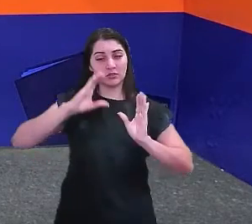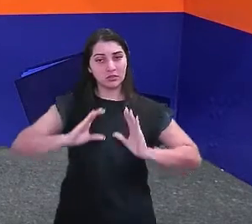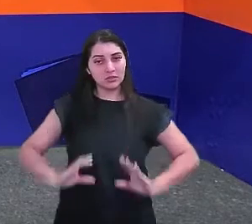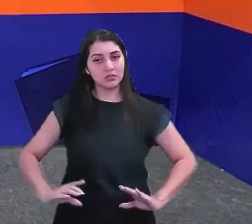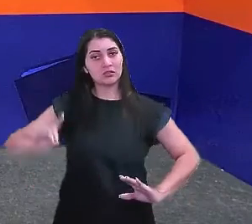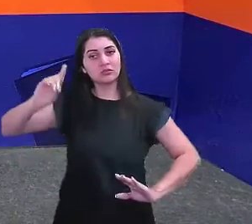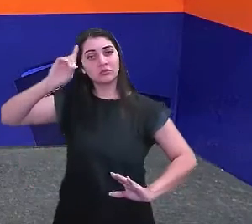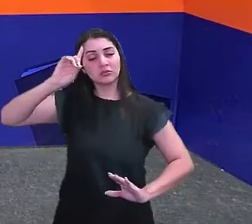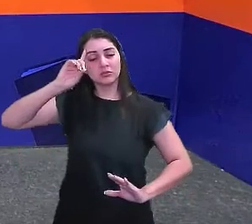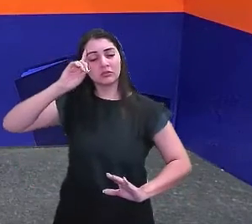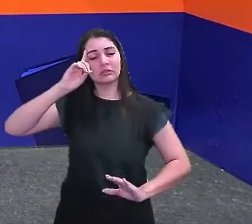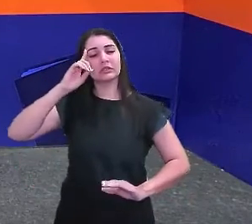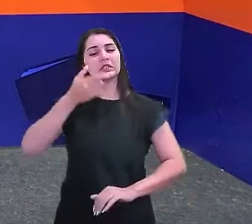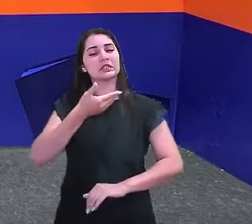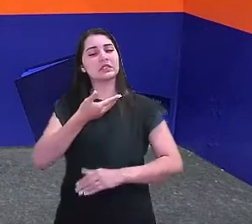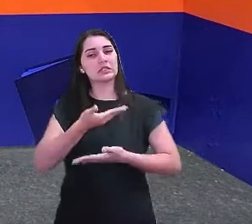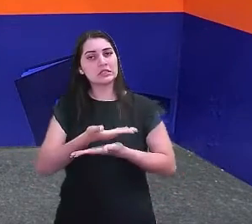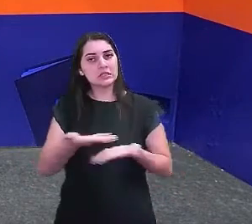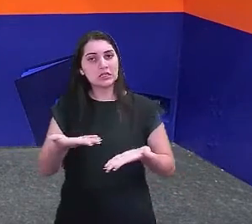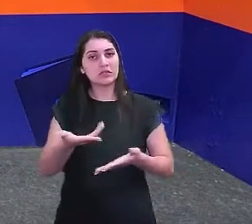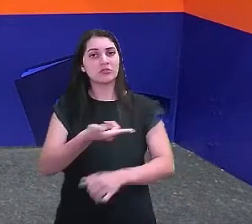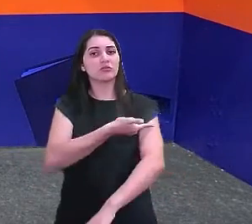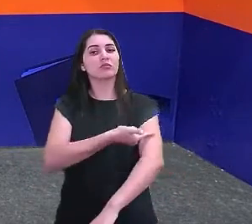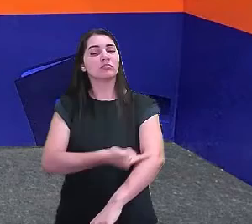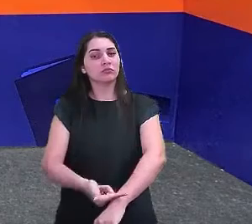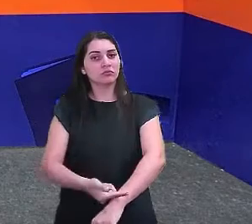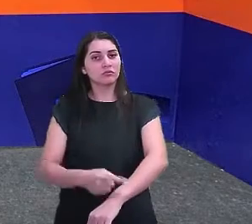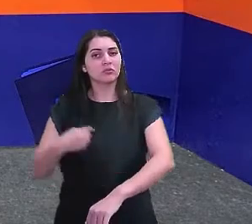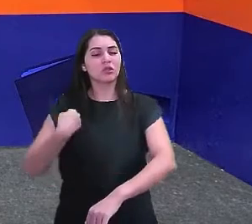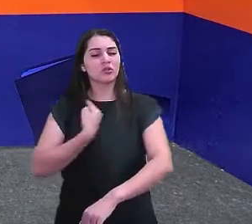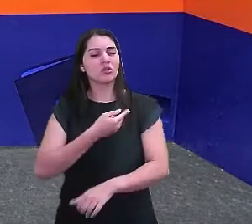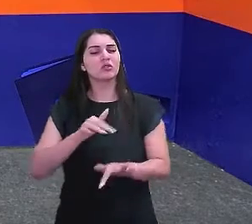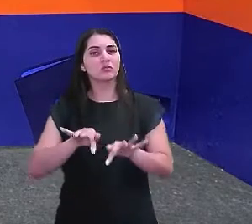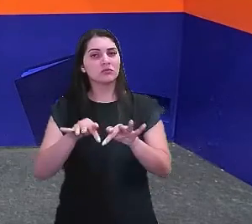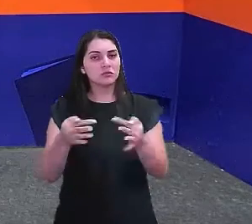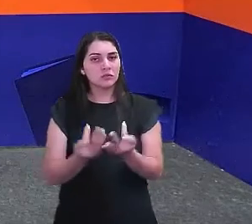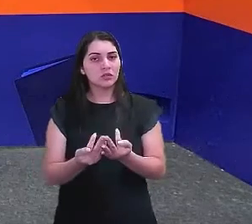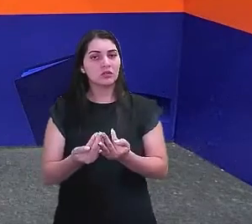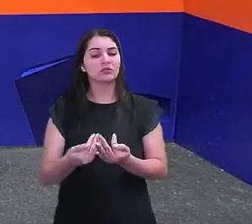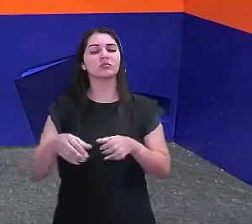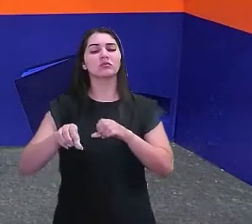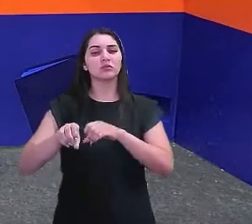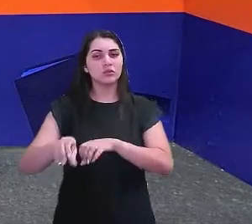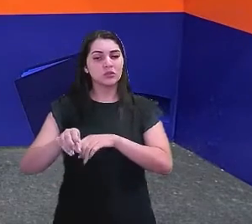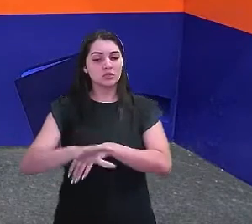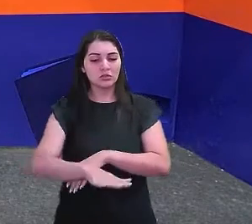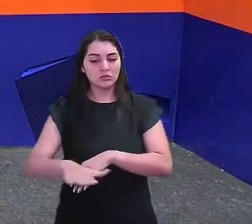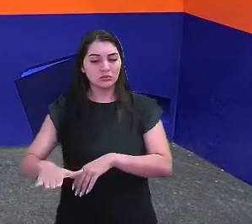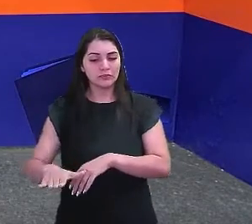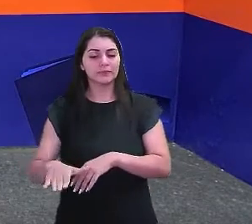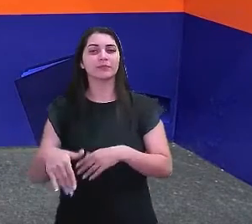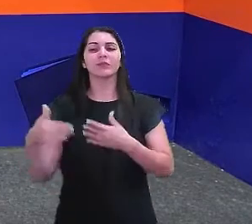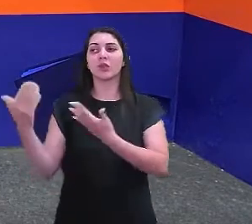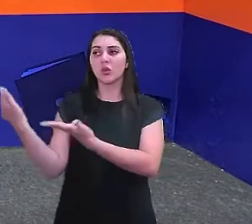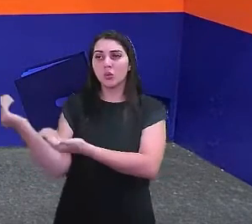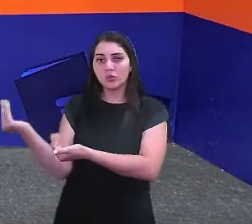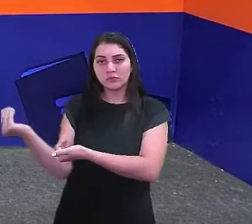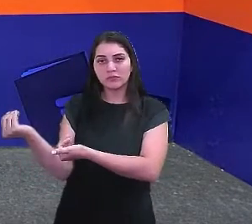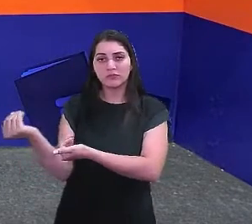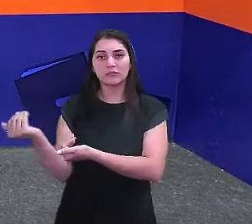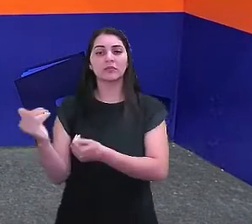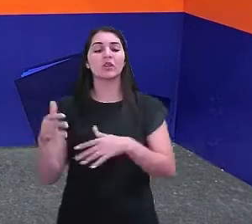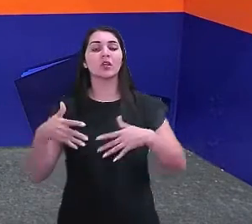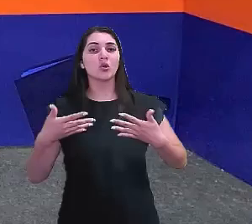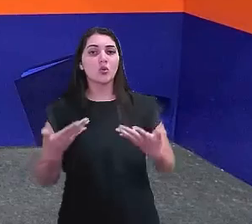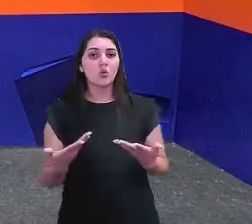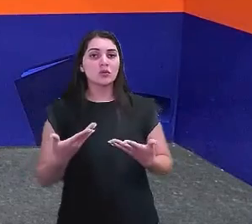dia, sejam educados, certo? Que os nossos familiares nos ensinem enquanto crianças, enquanto adolescentes, né?